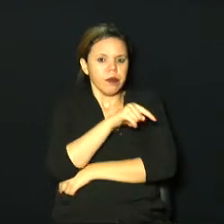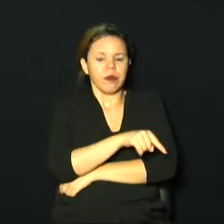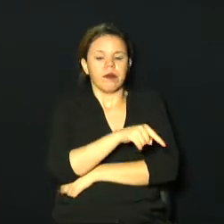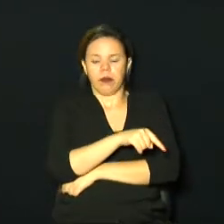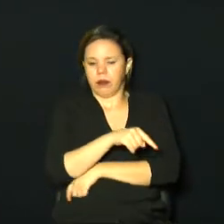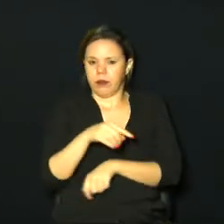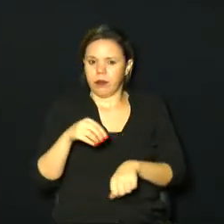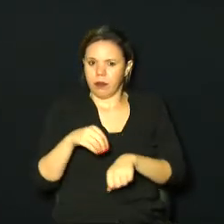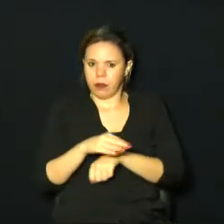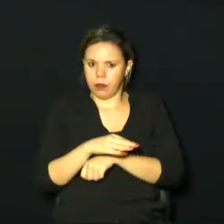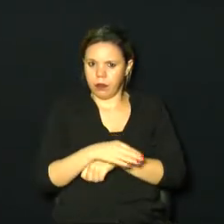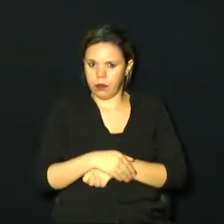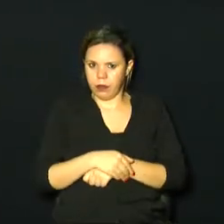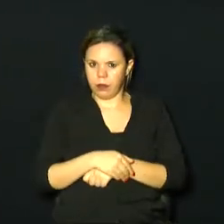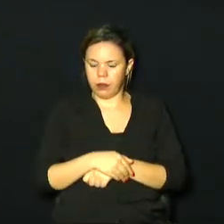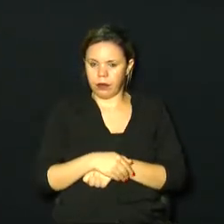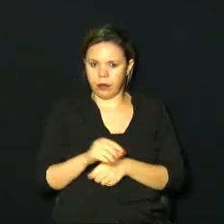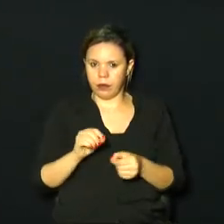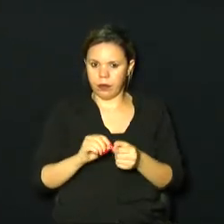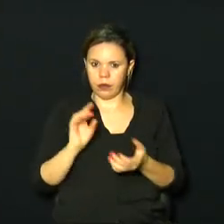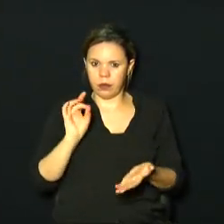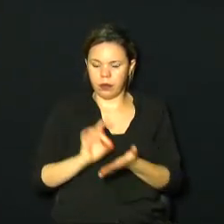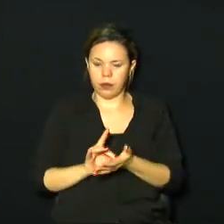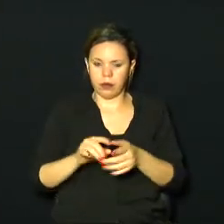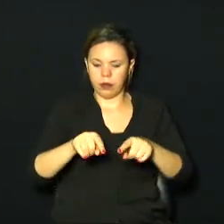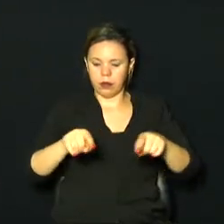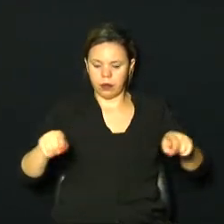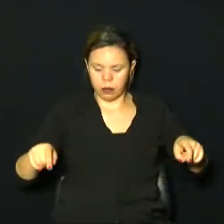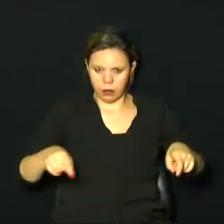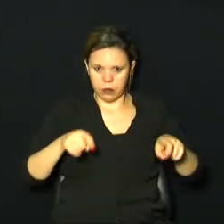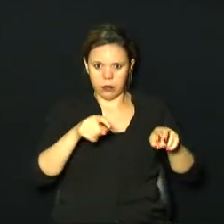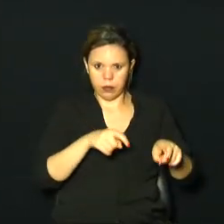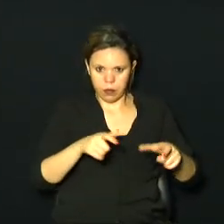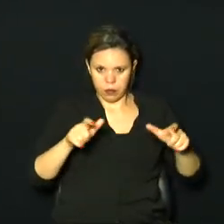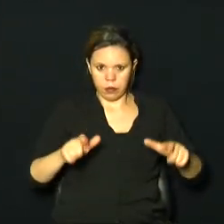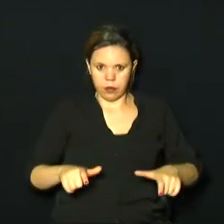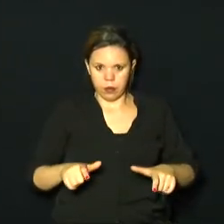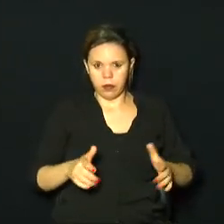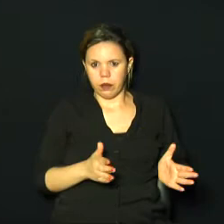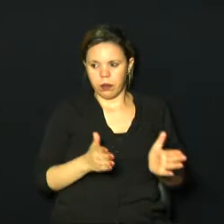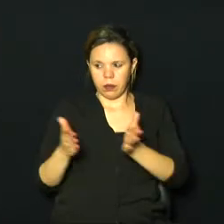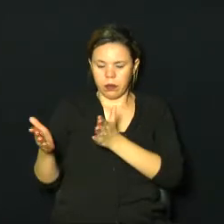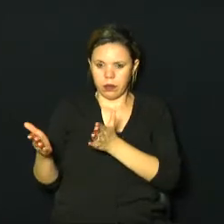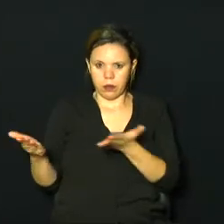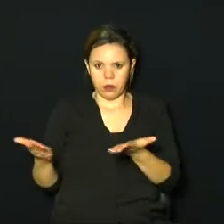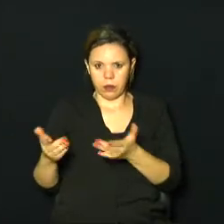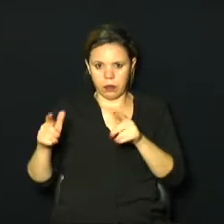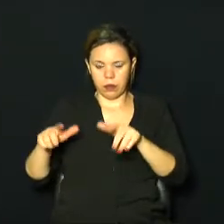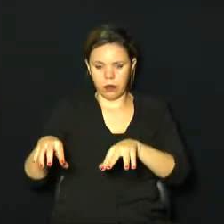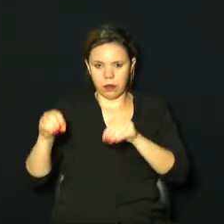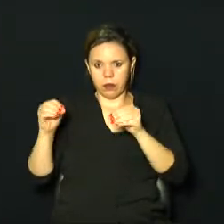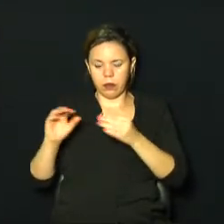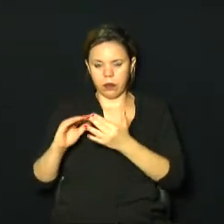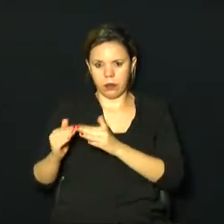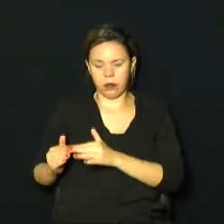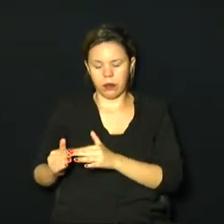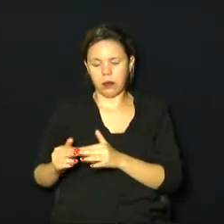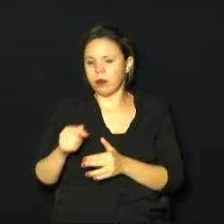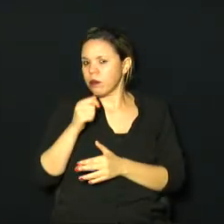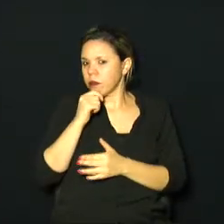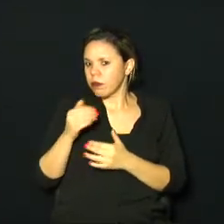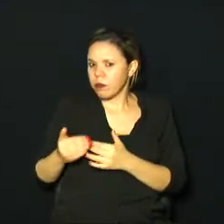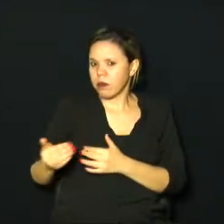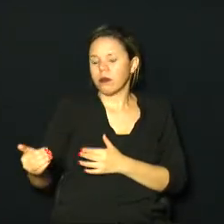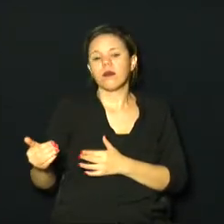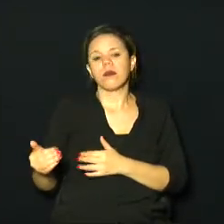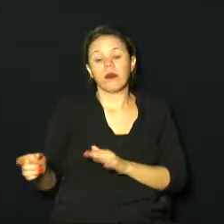indica a realização de um loteamento na área ao lado da atual ocupação e que enquanto,